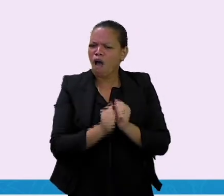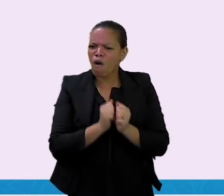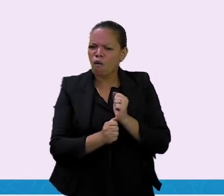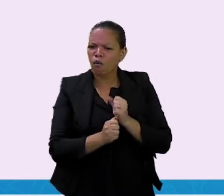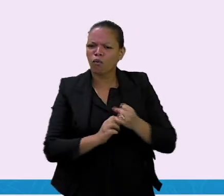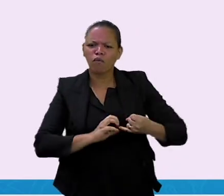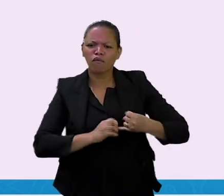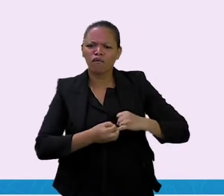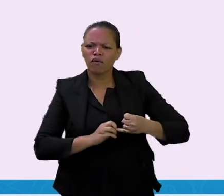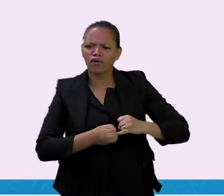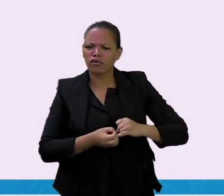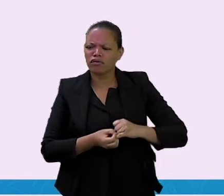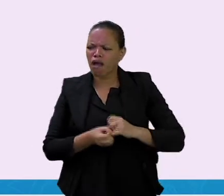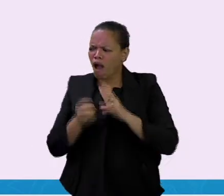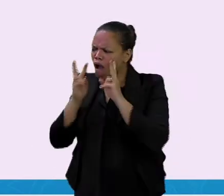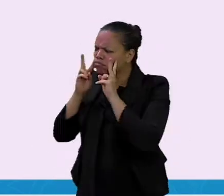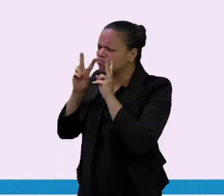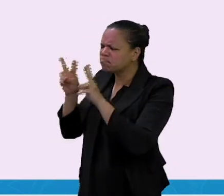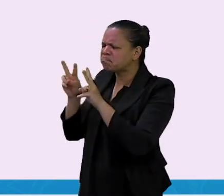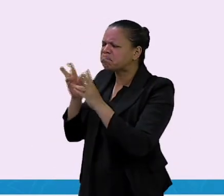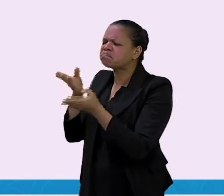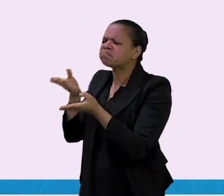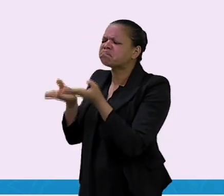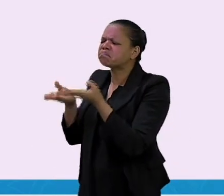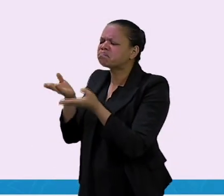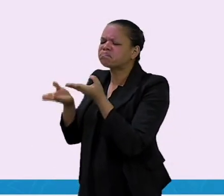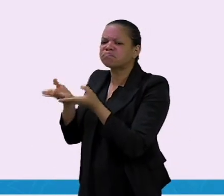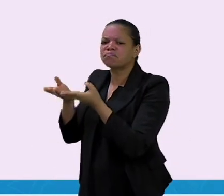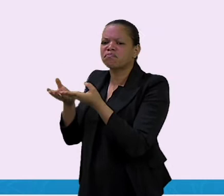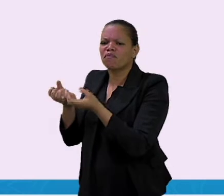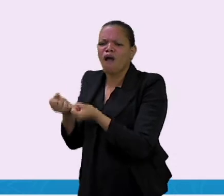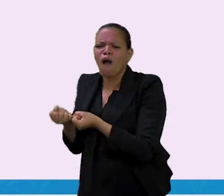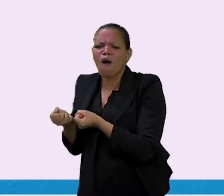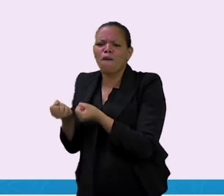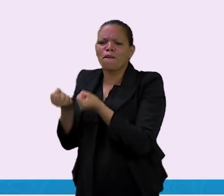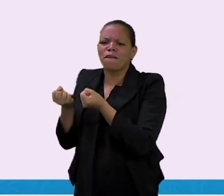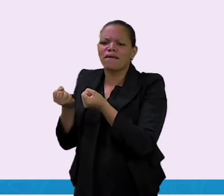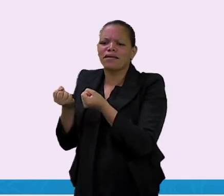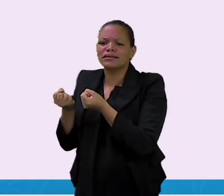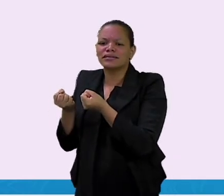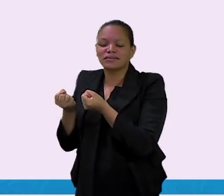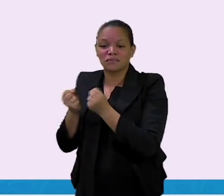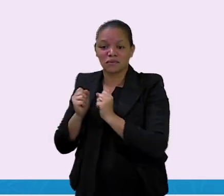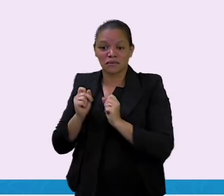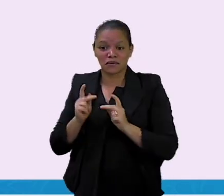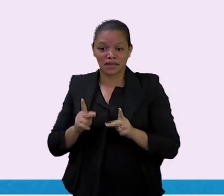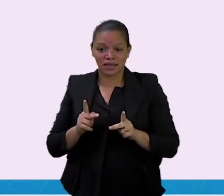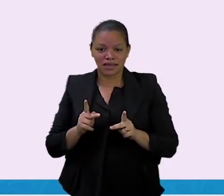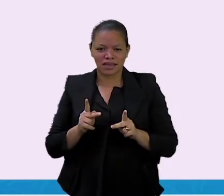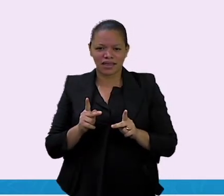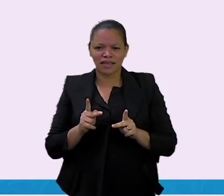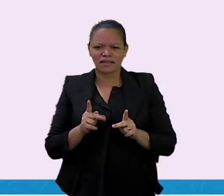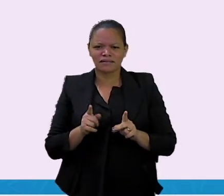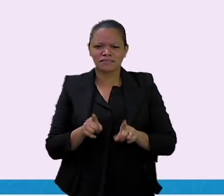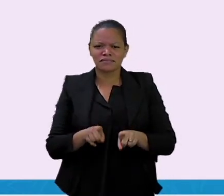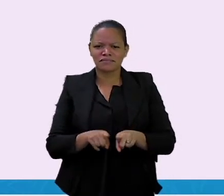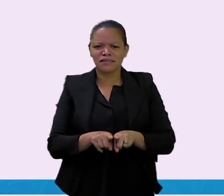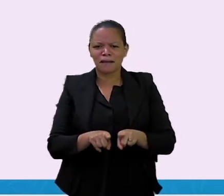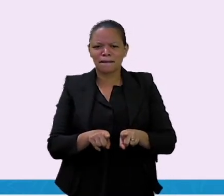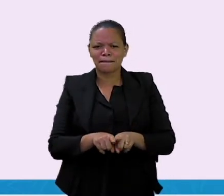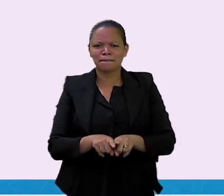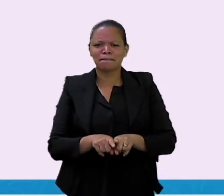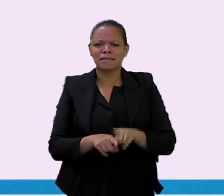em grama do quilograma é 1000, ou seja, a cada 1 quilo eu